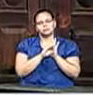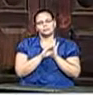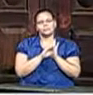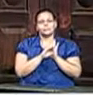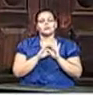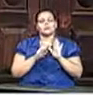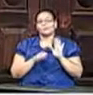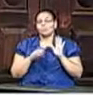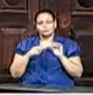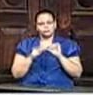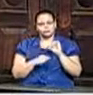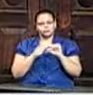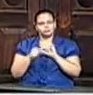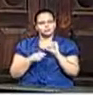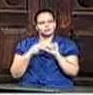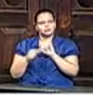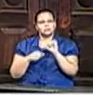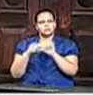aliás, mudanças